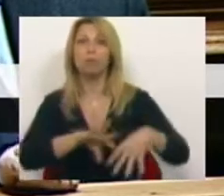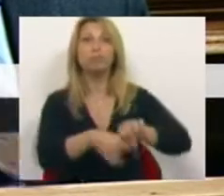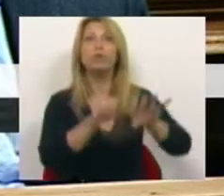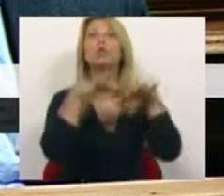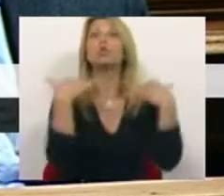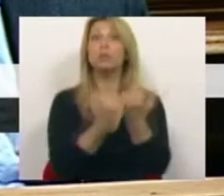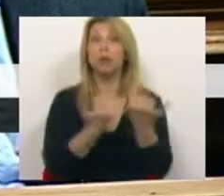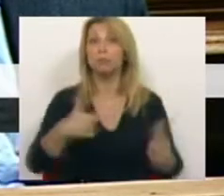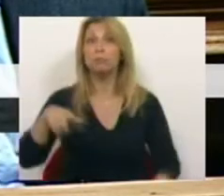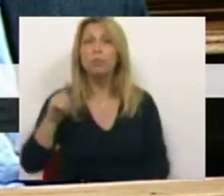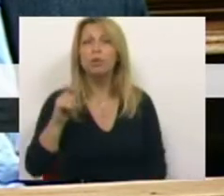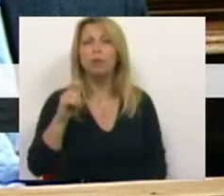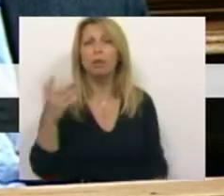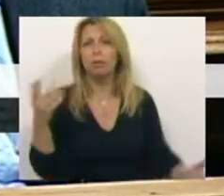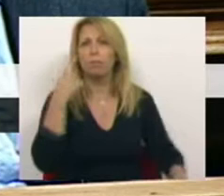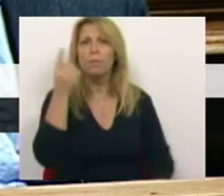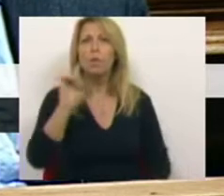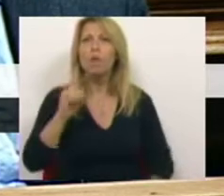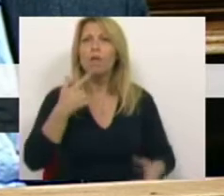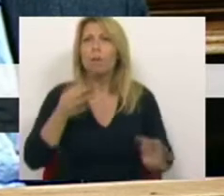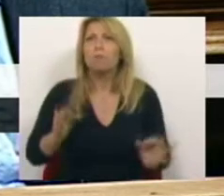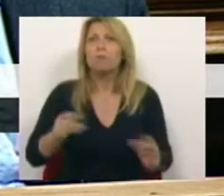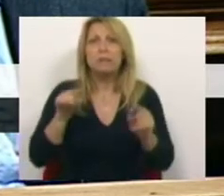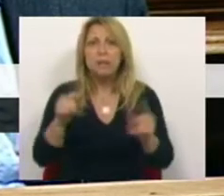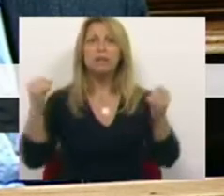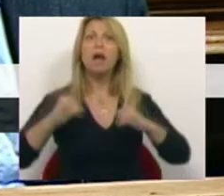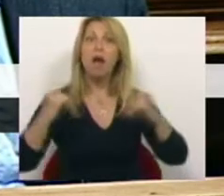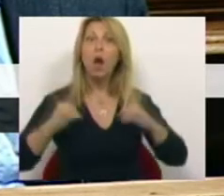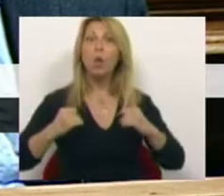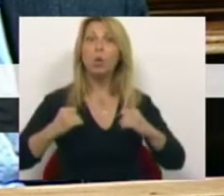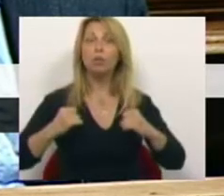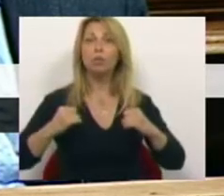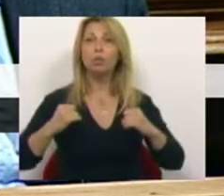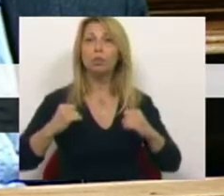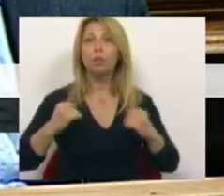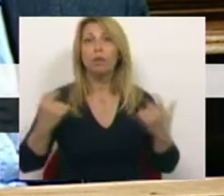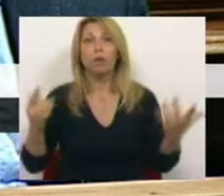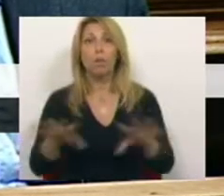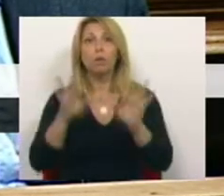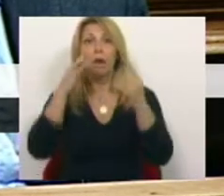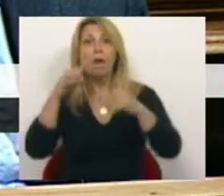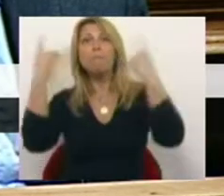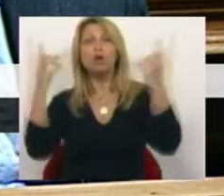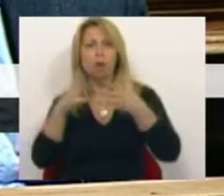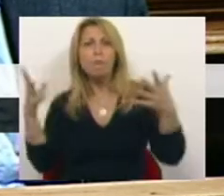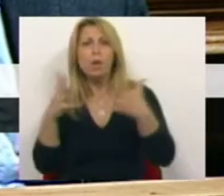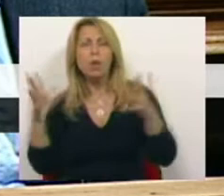nenhuma necessidade em considerar que esse acordo é, de alguma forma, espelho de uma maioria